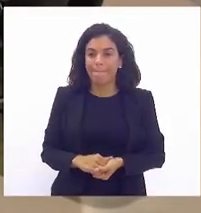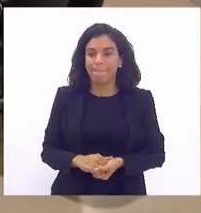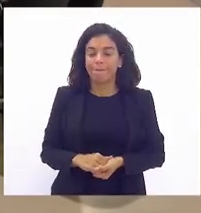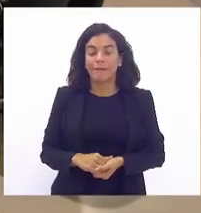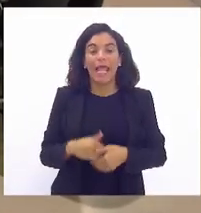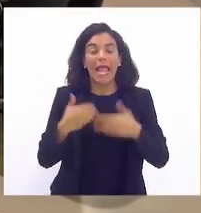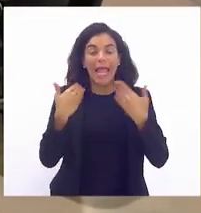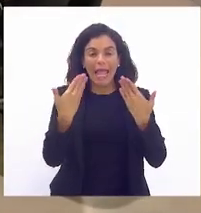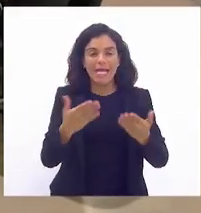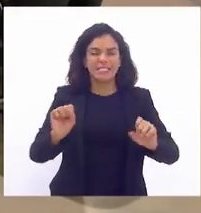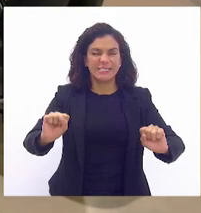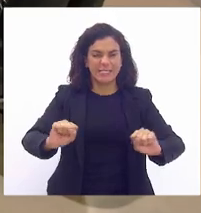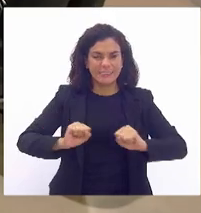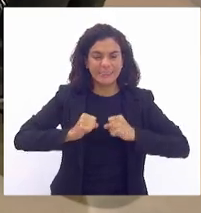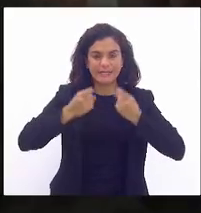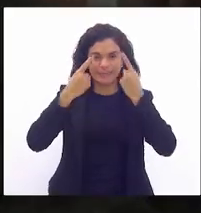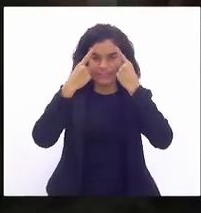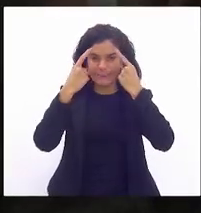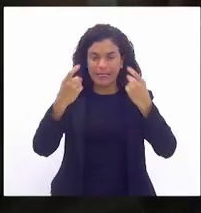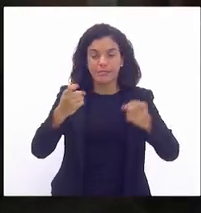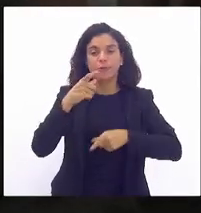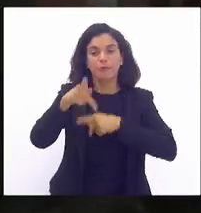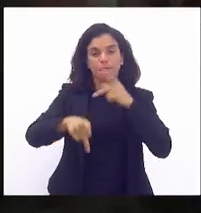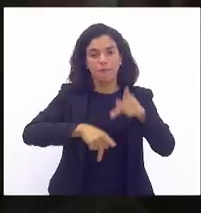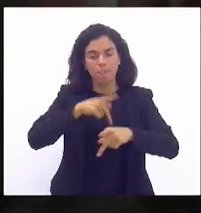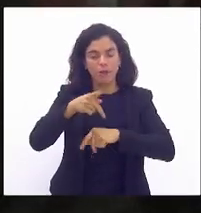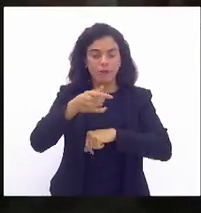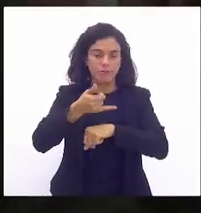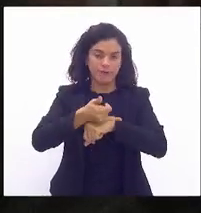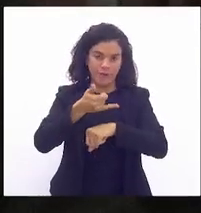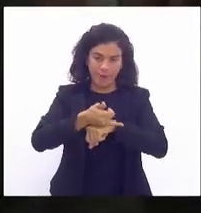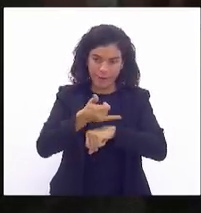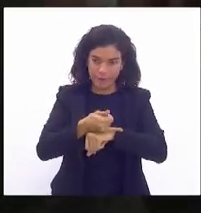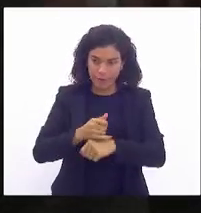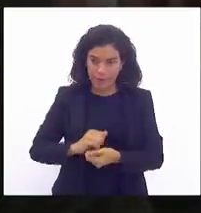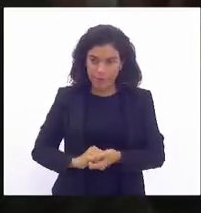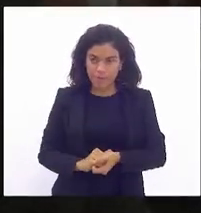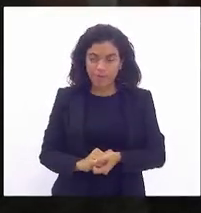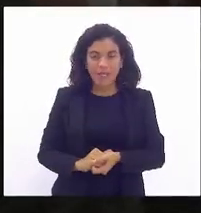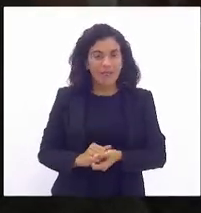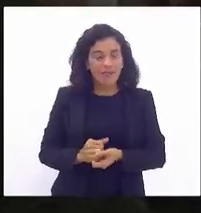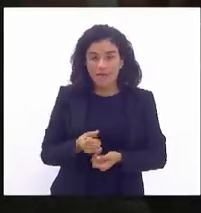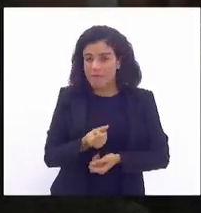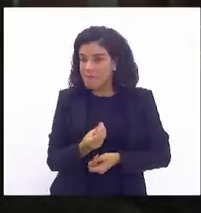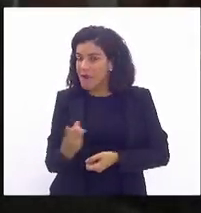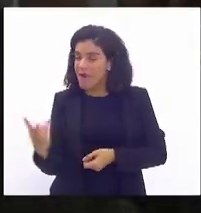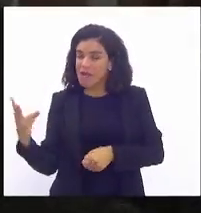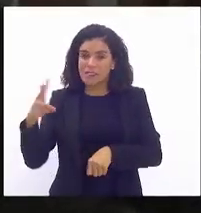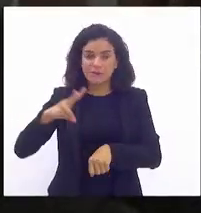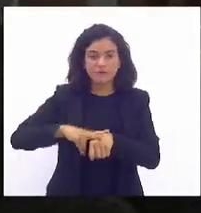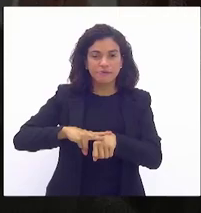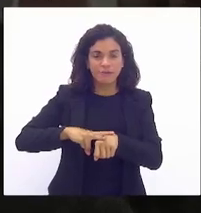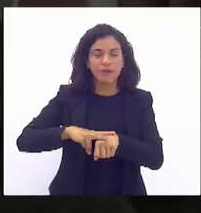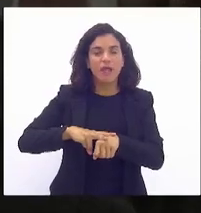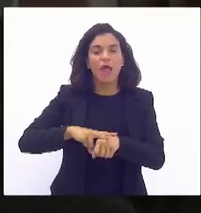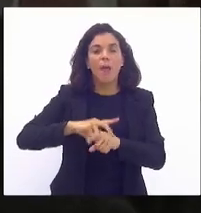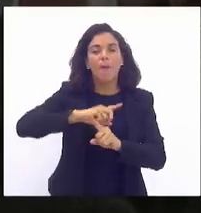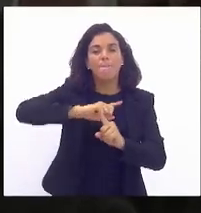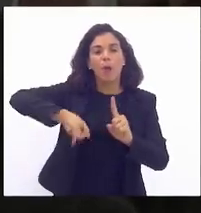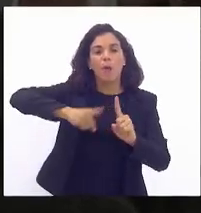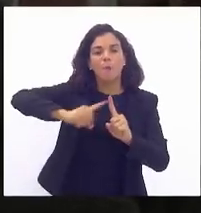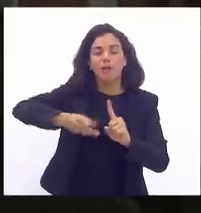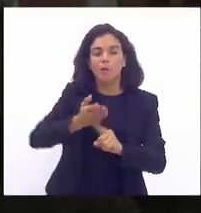Essa é a indignação da população de Volta Redonda, que muitas vezes é cerceada na sua